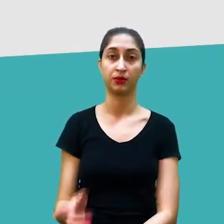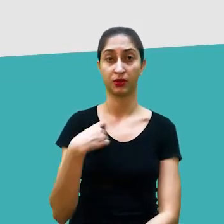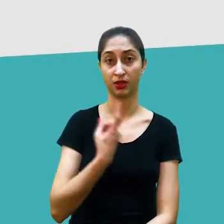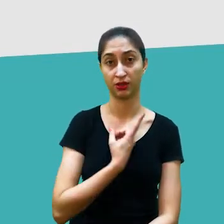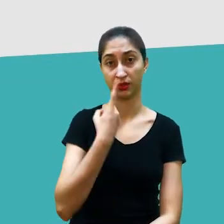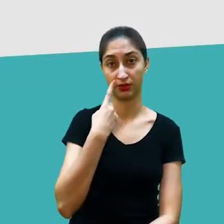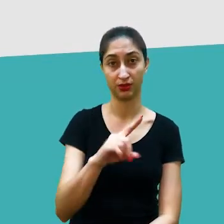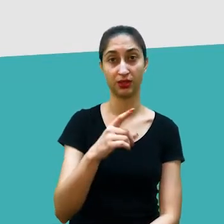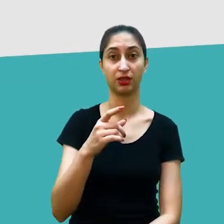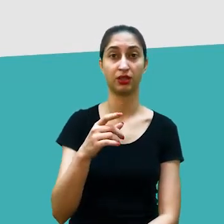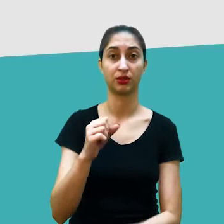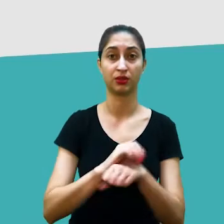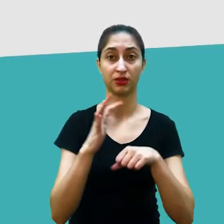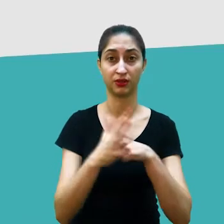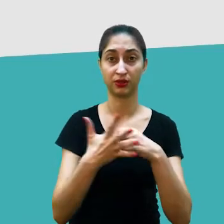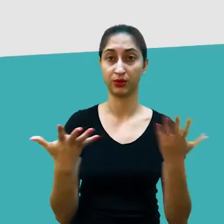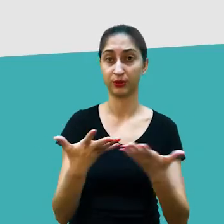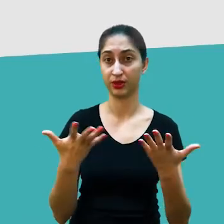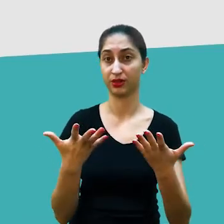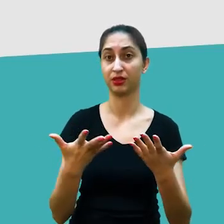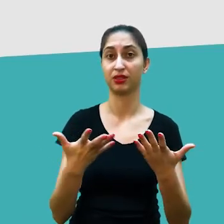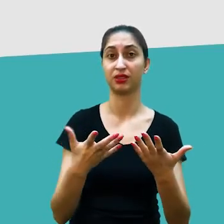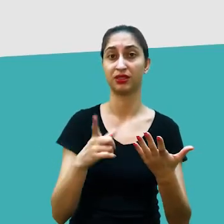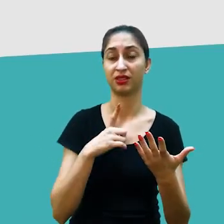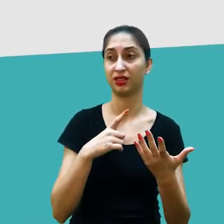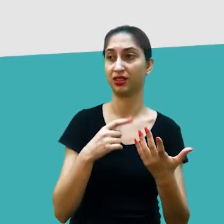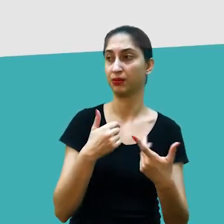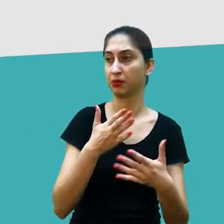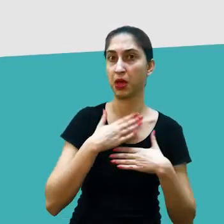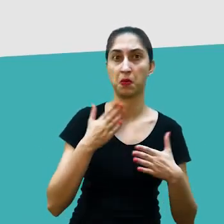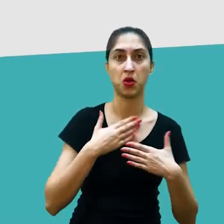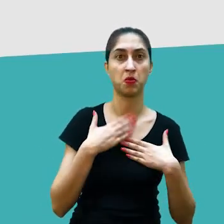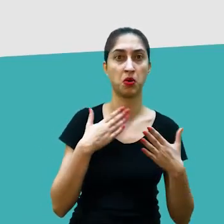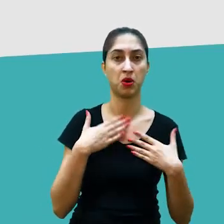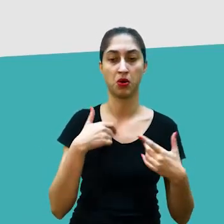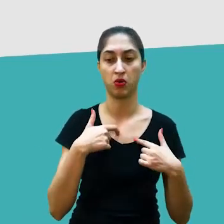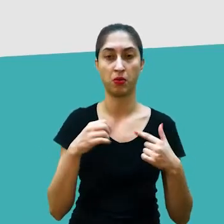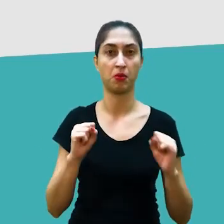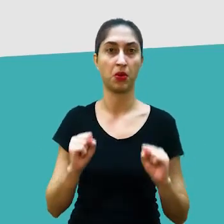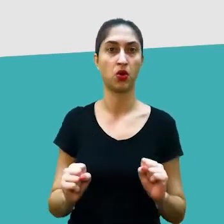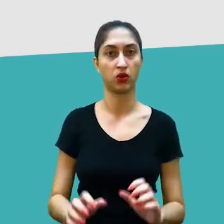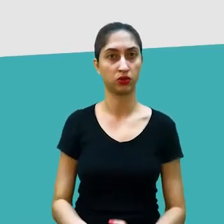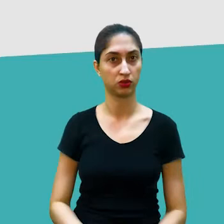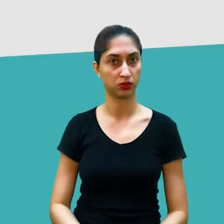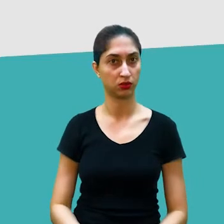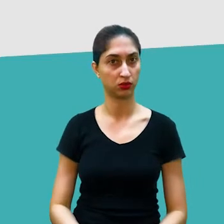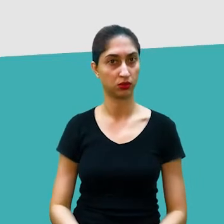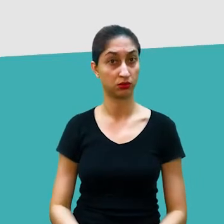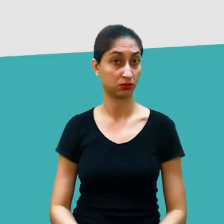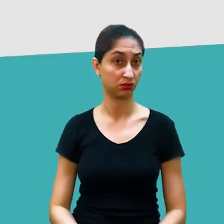deixou escancarado é um egoísmo muito grande com relação do eu posso, e no sentido de